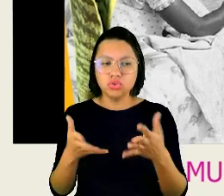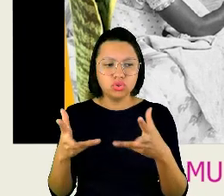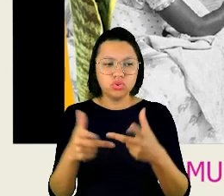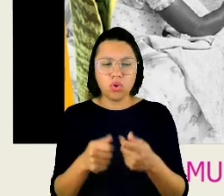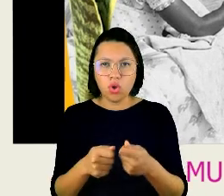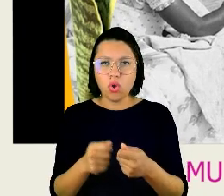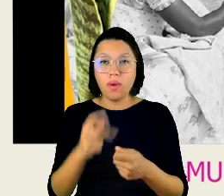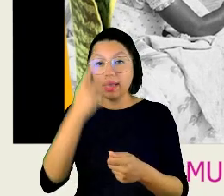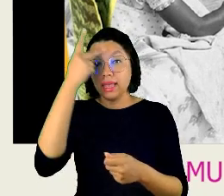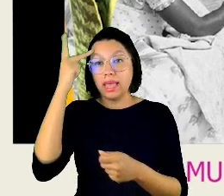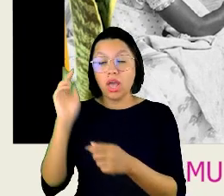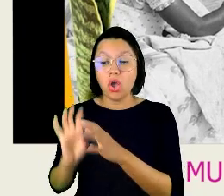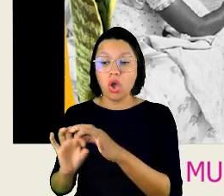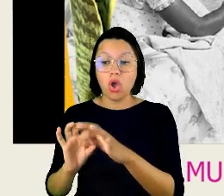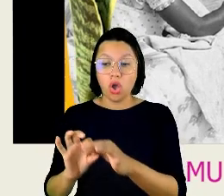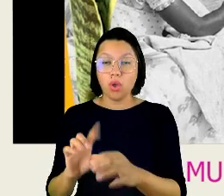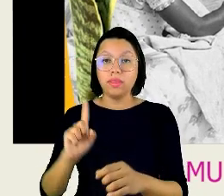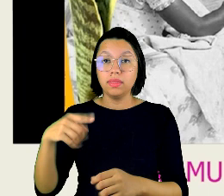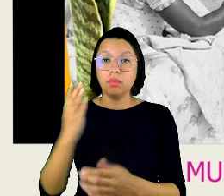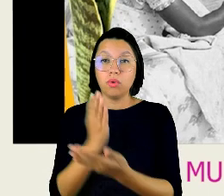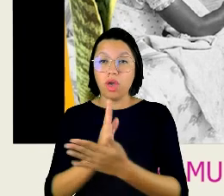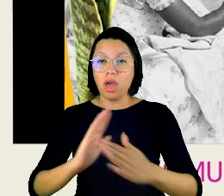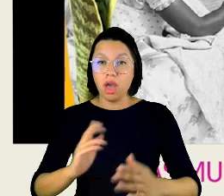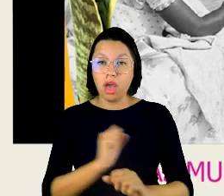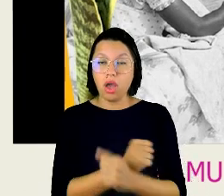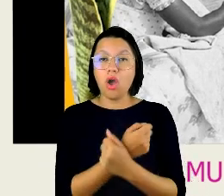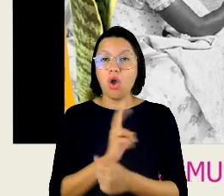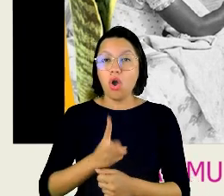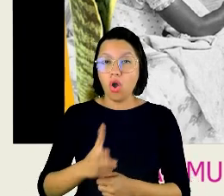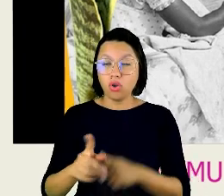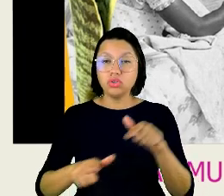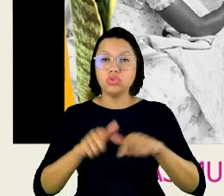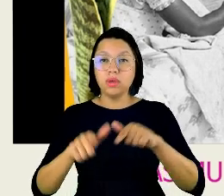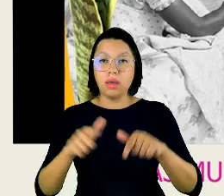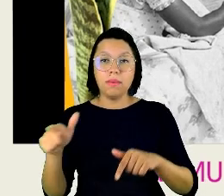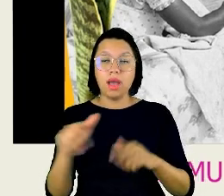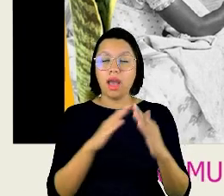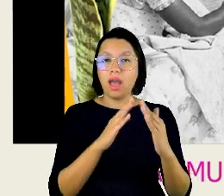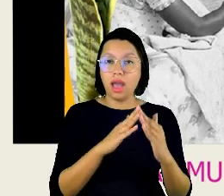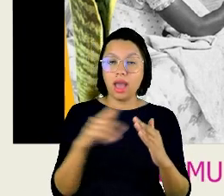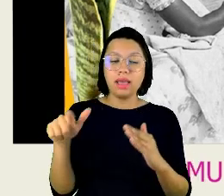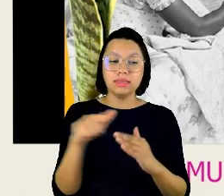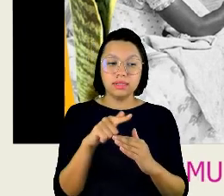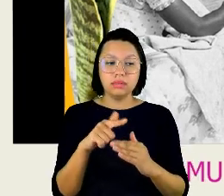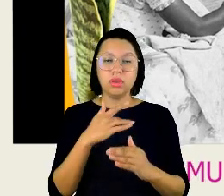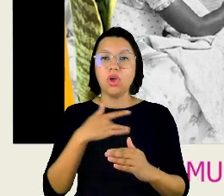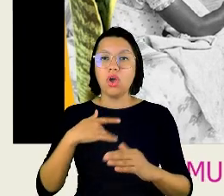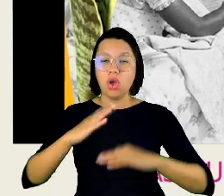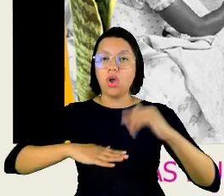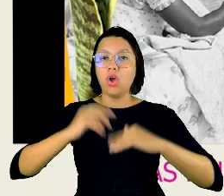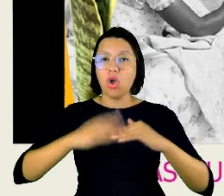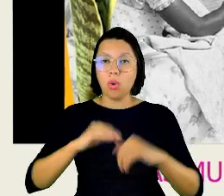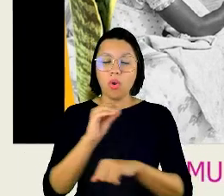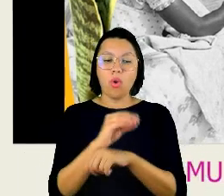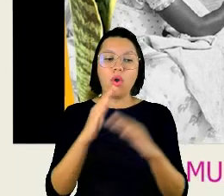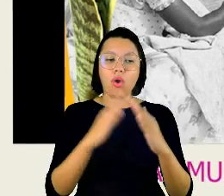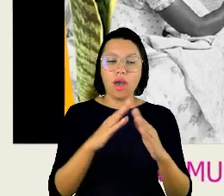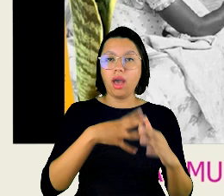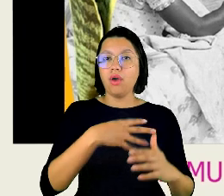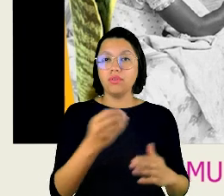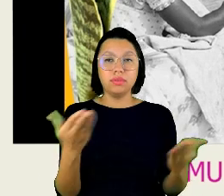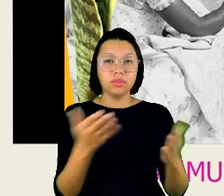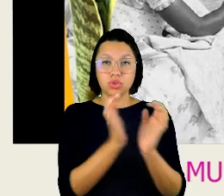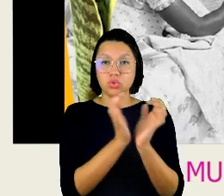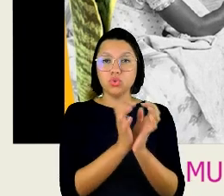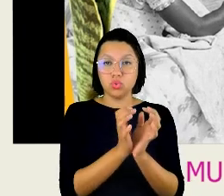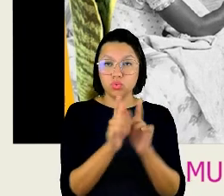de pós-abolição, continua como trabalhadoras domésticas, como profissionais da saúde, que continuam cuidando da casa e dos filhos desse